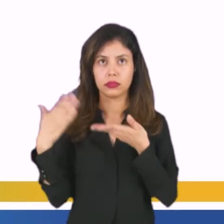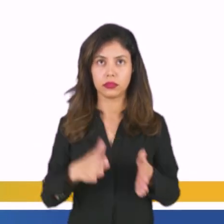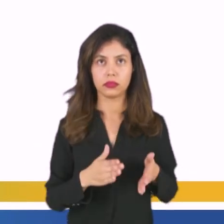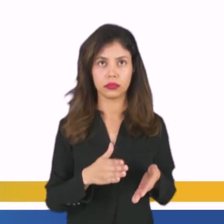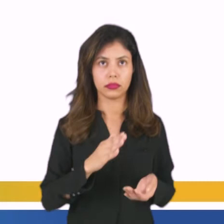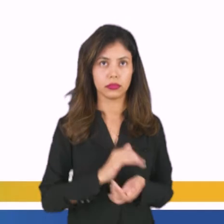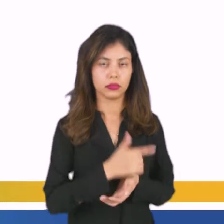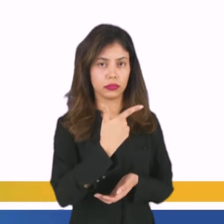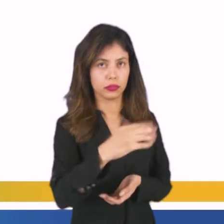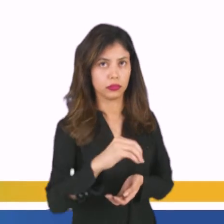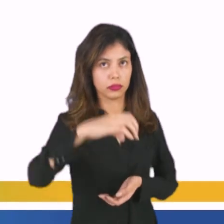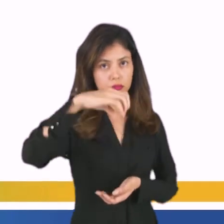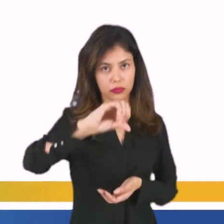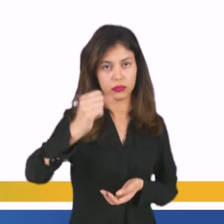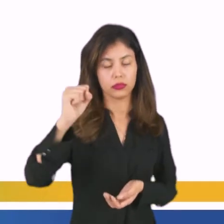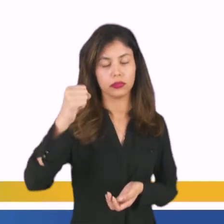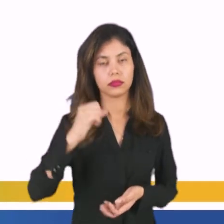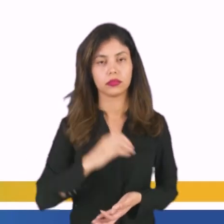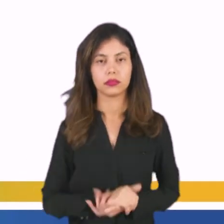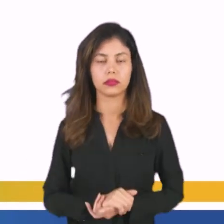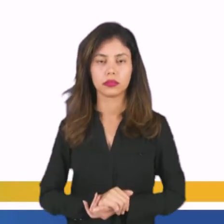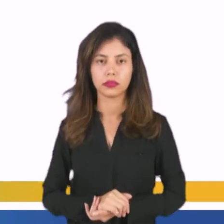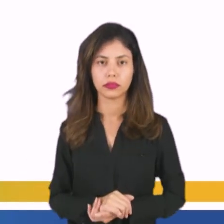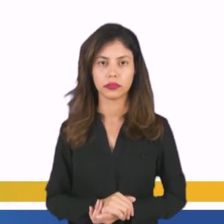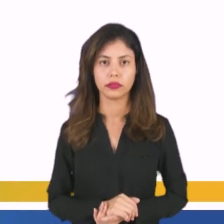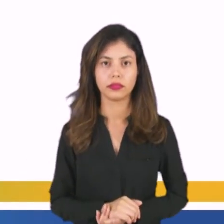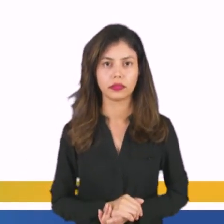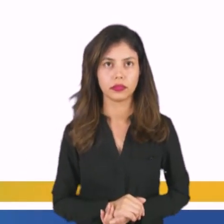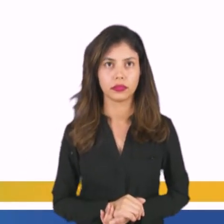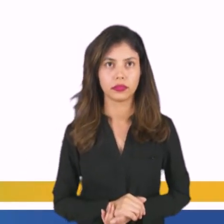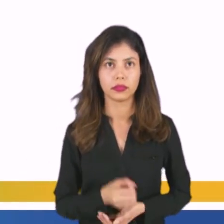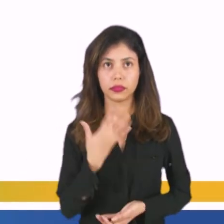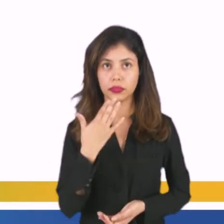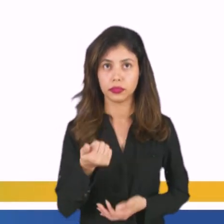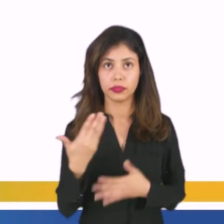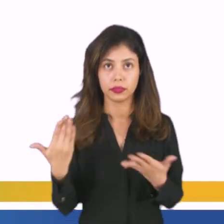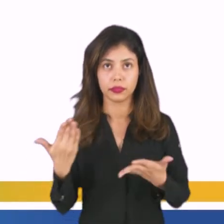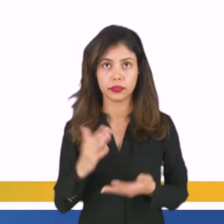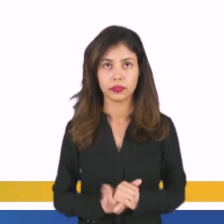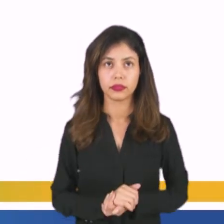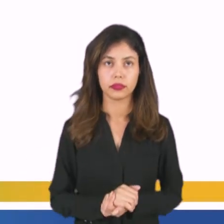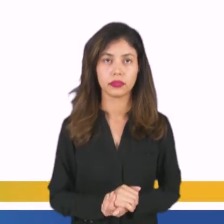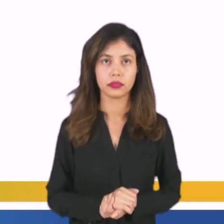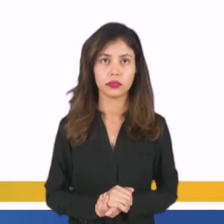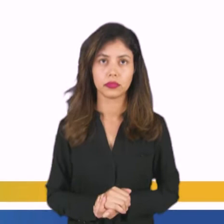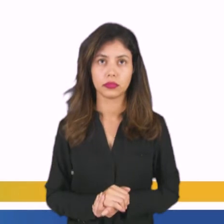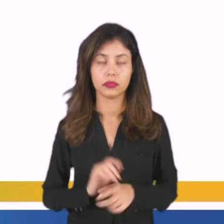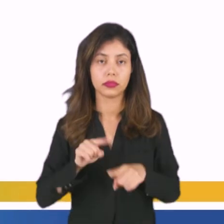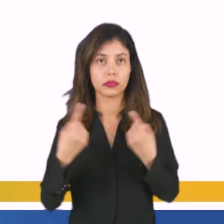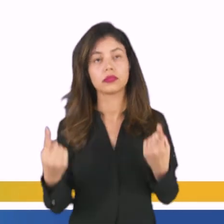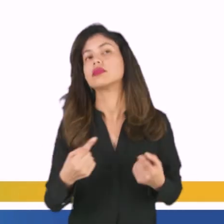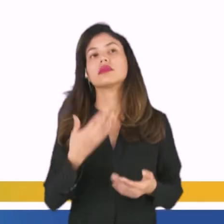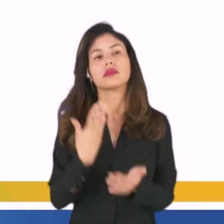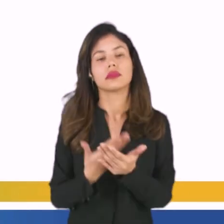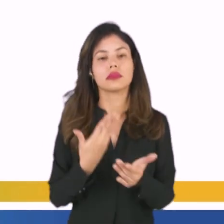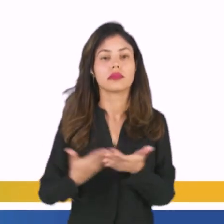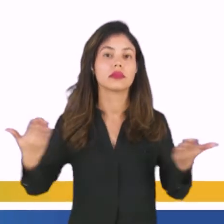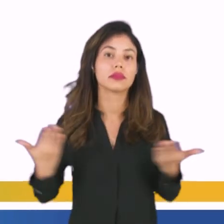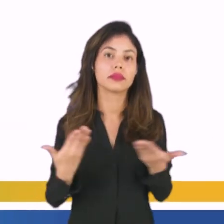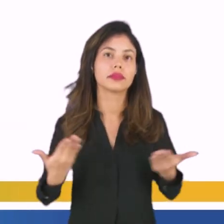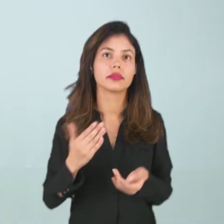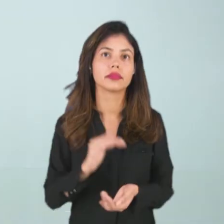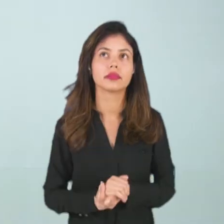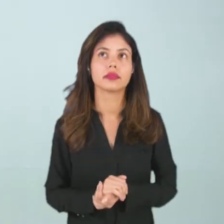chegaria na posição 20 e encontraria o número 98. Tudo bem, gente? Mas o nosso estudo de